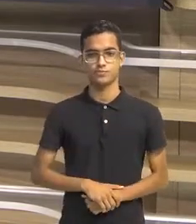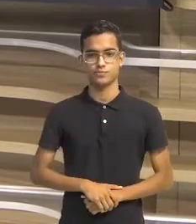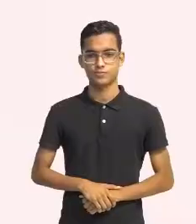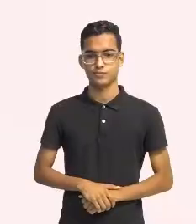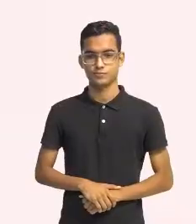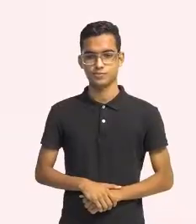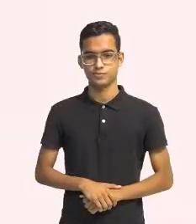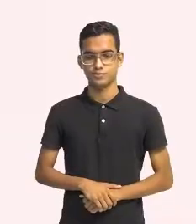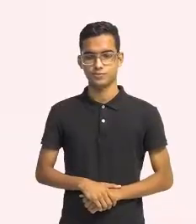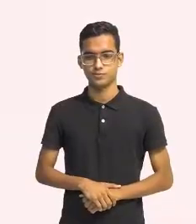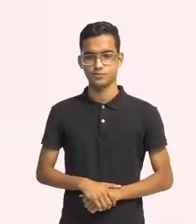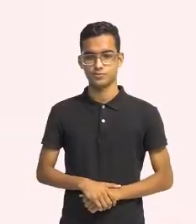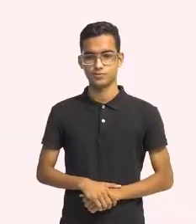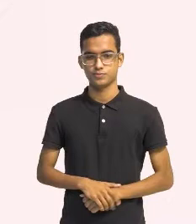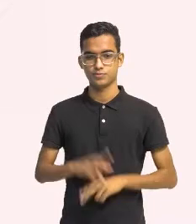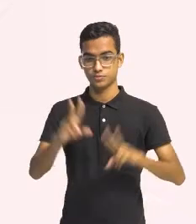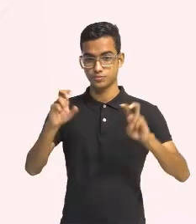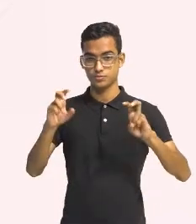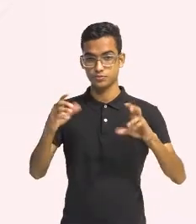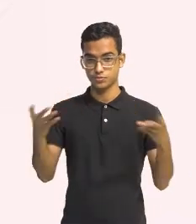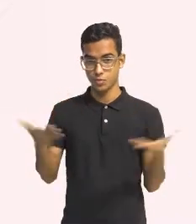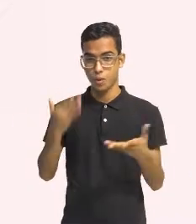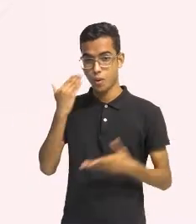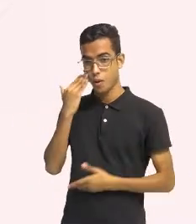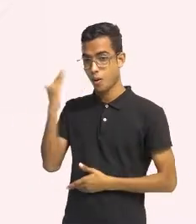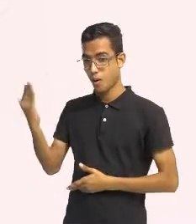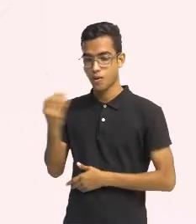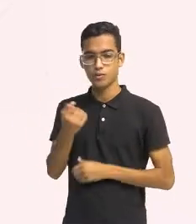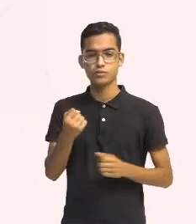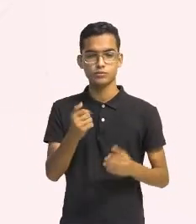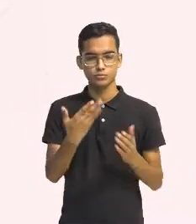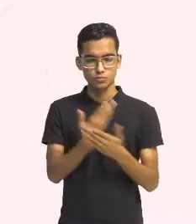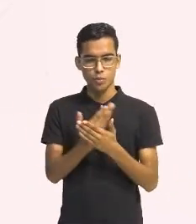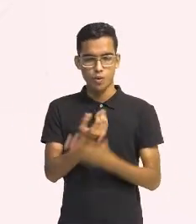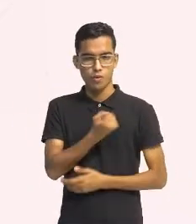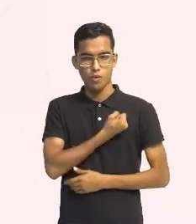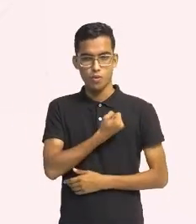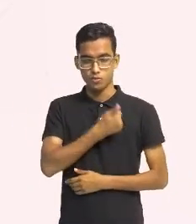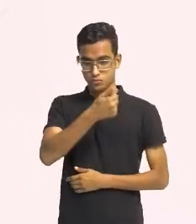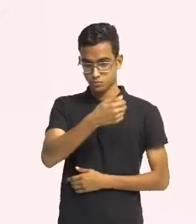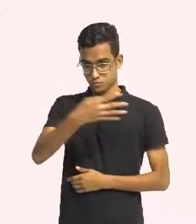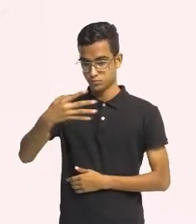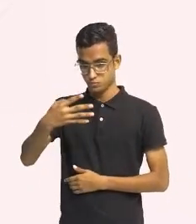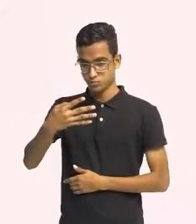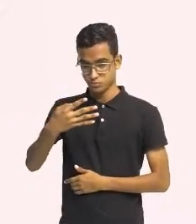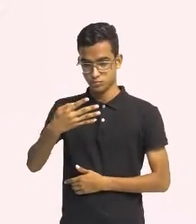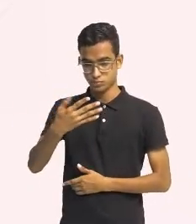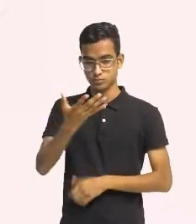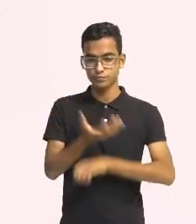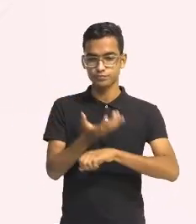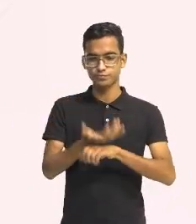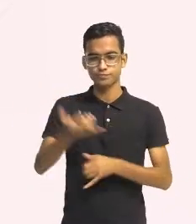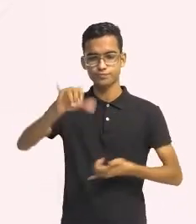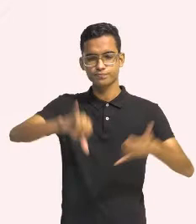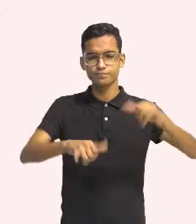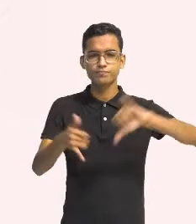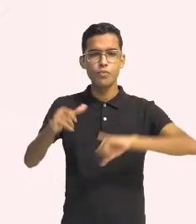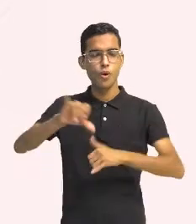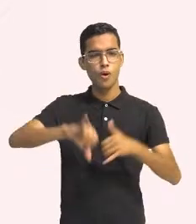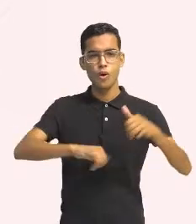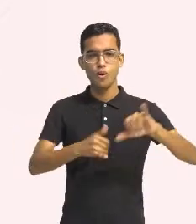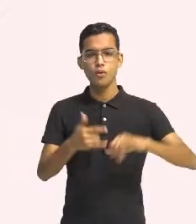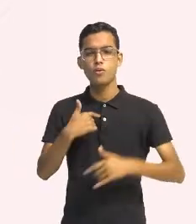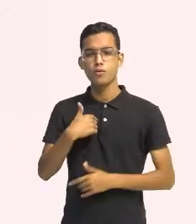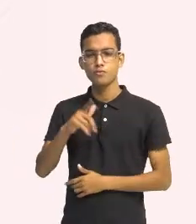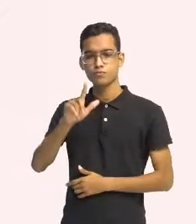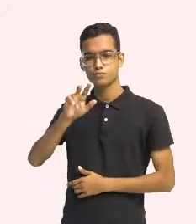só. Então, é a aula 144 de Química e a gente vai falar da nomenclatura